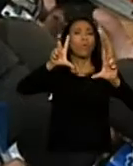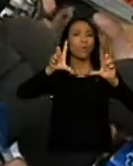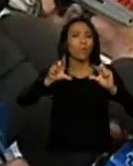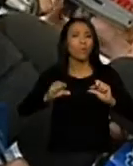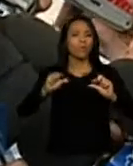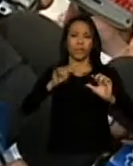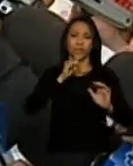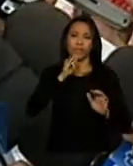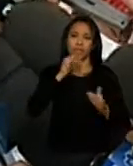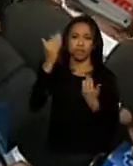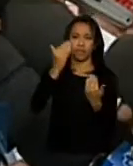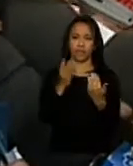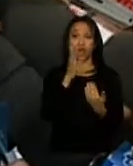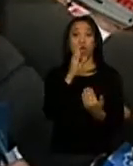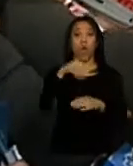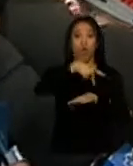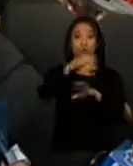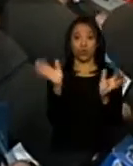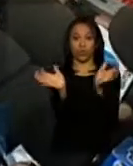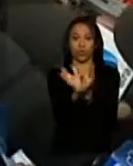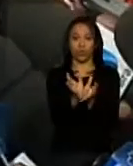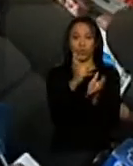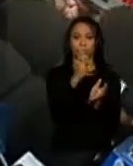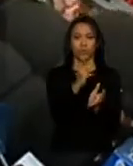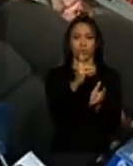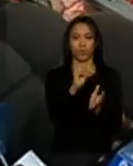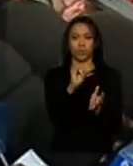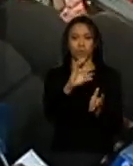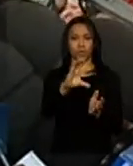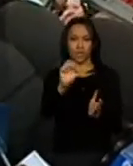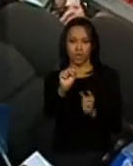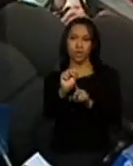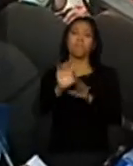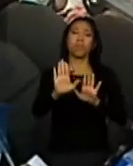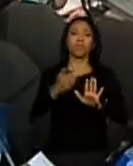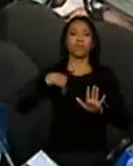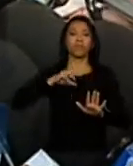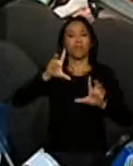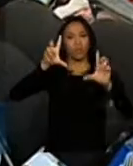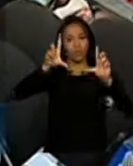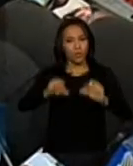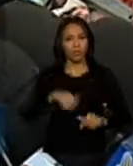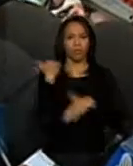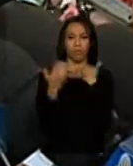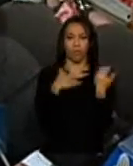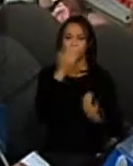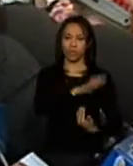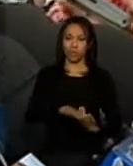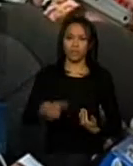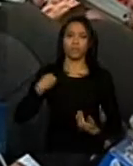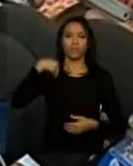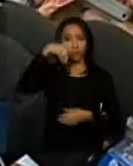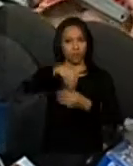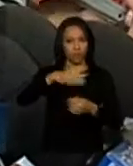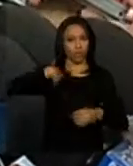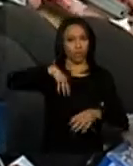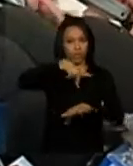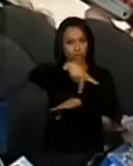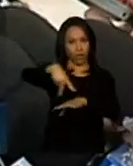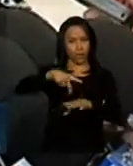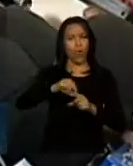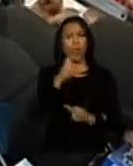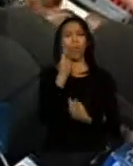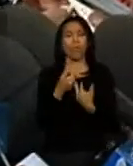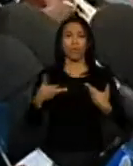foi, por exemplo, em relação aos BRICS, mas nós queremos reduzir ainda mais a mortalidade infantil e a mortalidade na infância do nosso país. É, uma das coisas